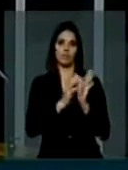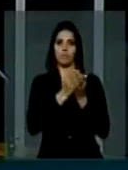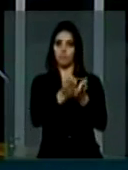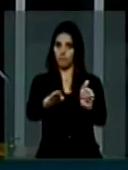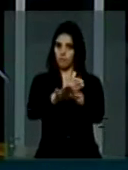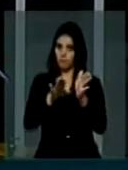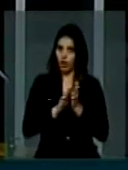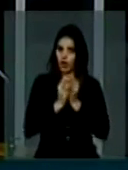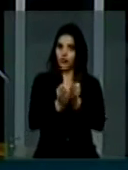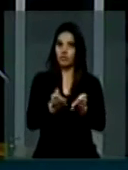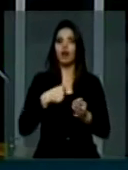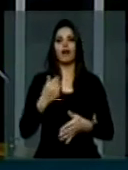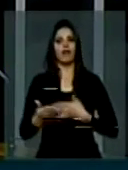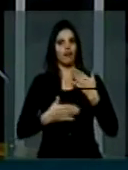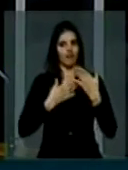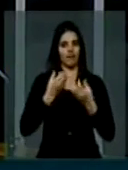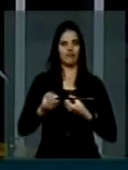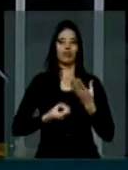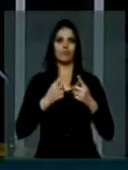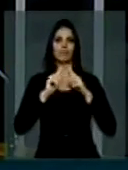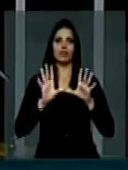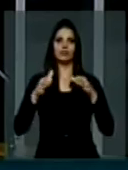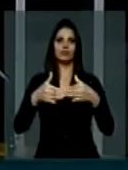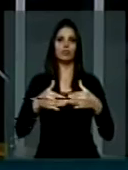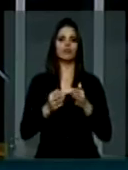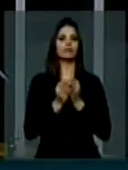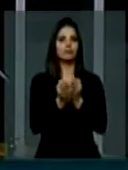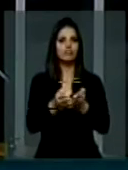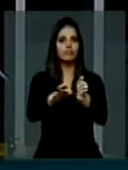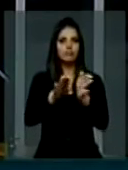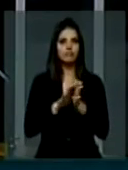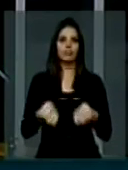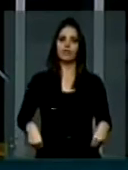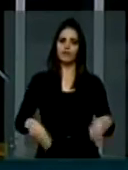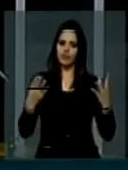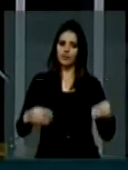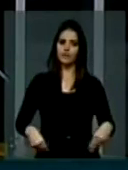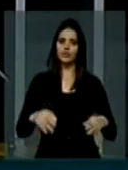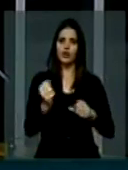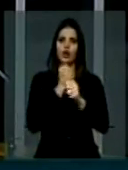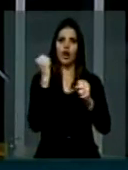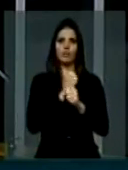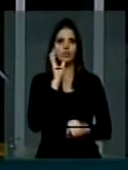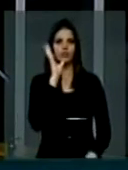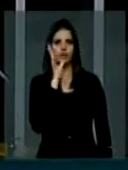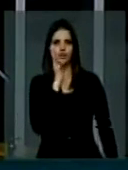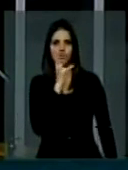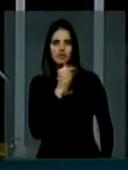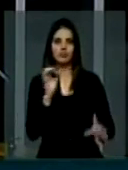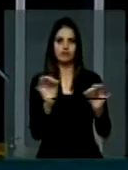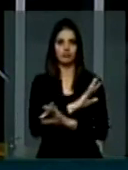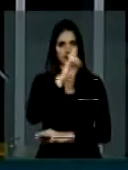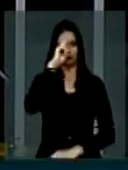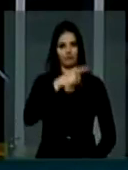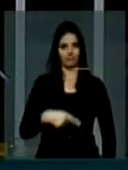perspectivas animadoras, ainda que o setor demande altíssimos investimentos e obras naturalmente demoradas. Para concluir, senhor presidente,